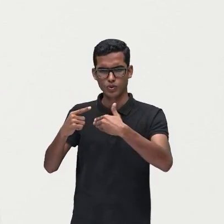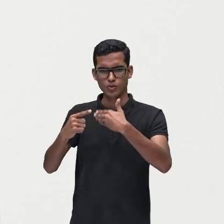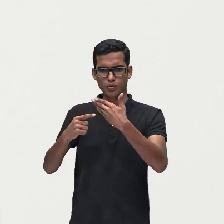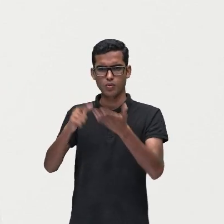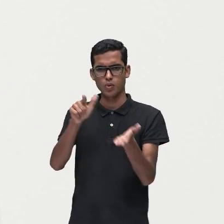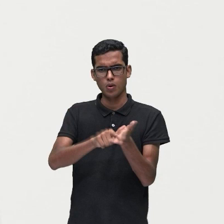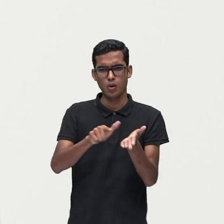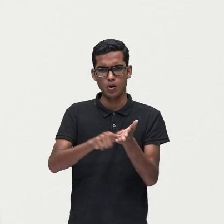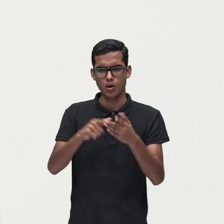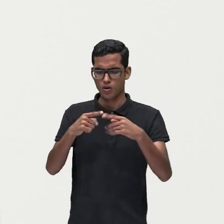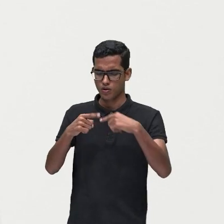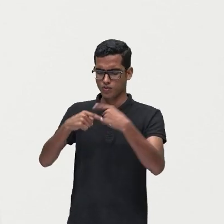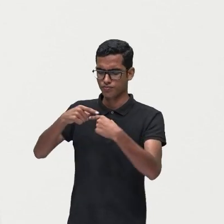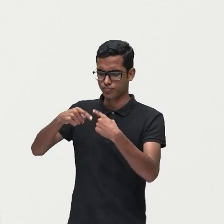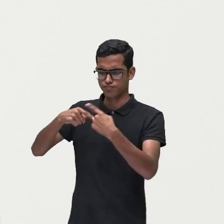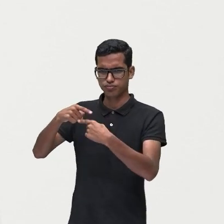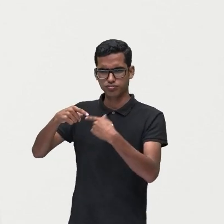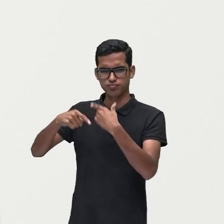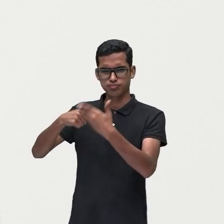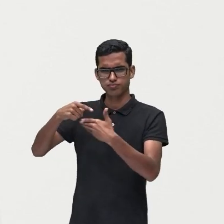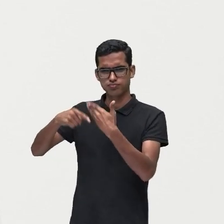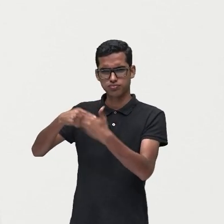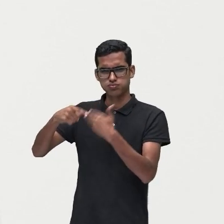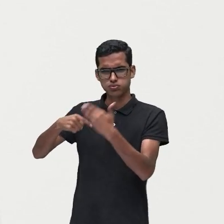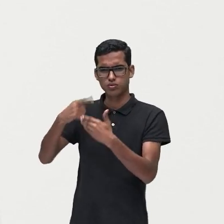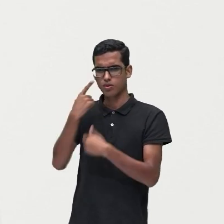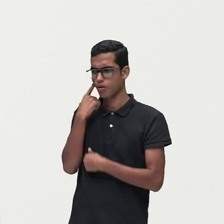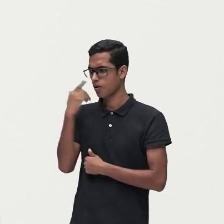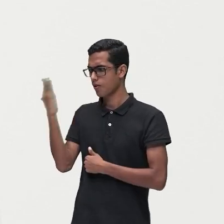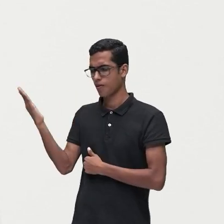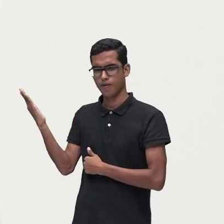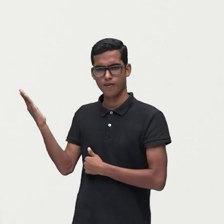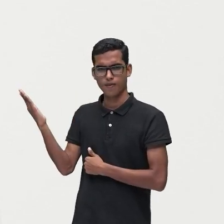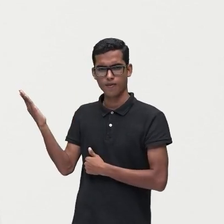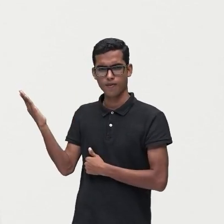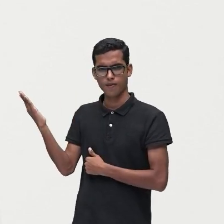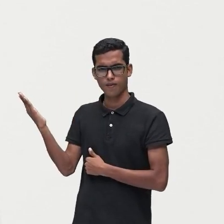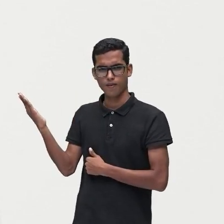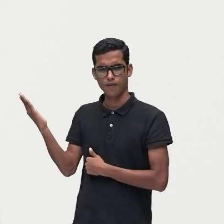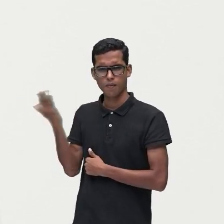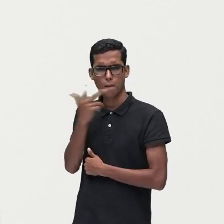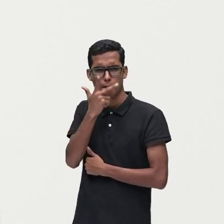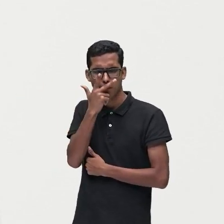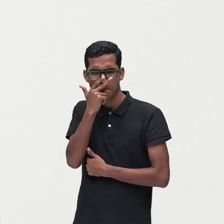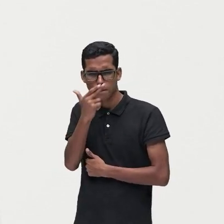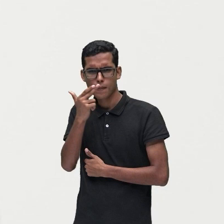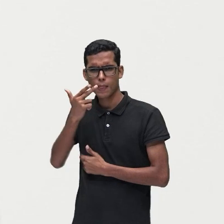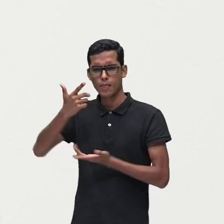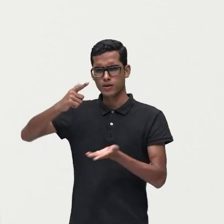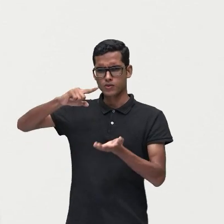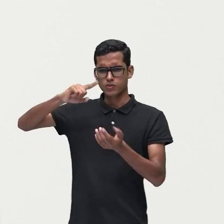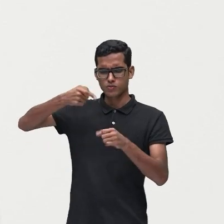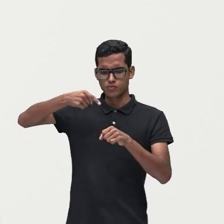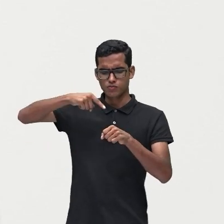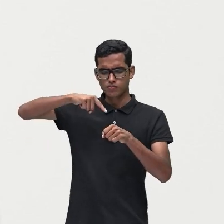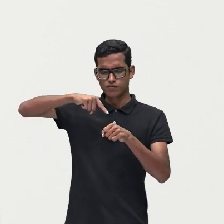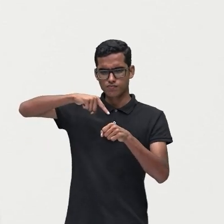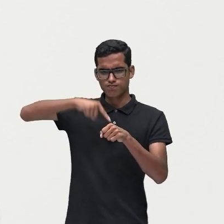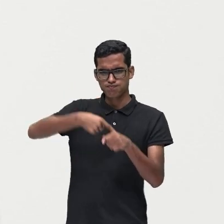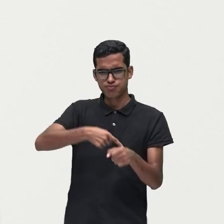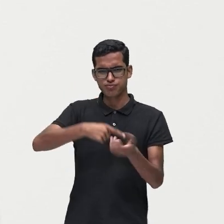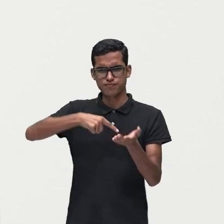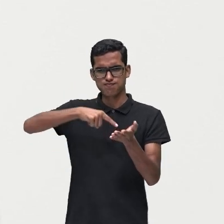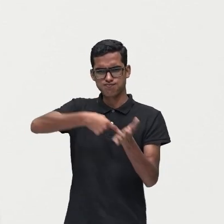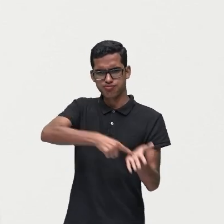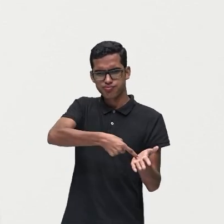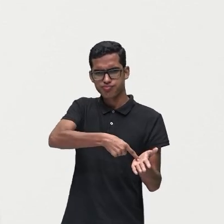lápis. Reparem só como ele fica disposto igual a um parafuso. É como se fosse um plano